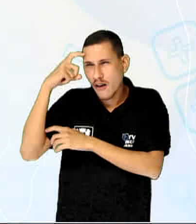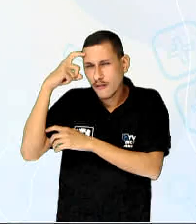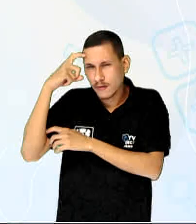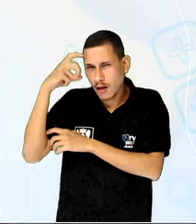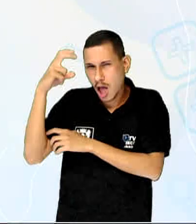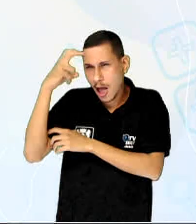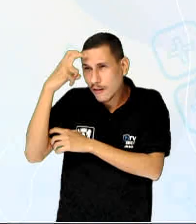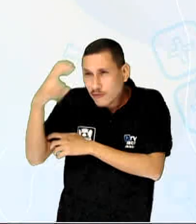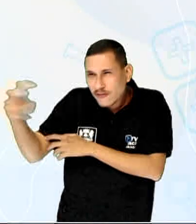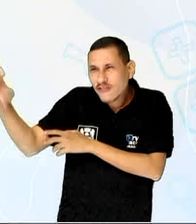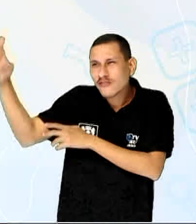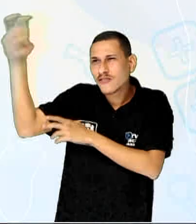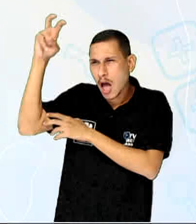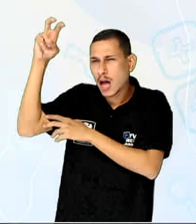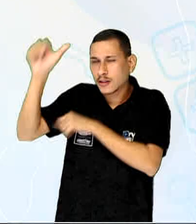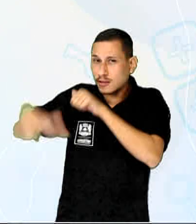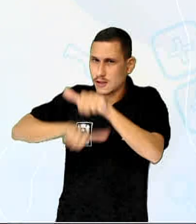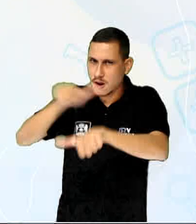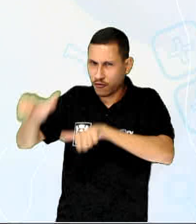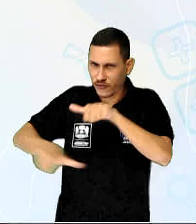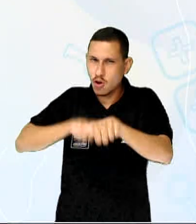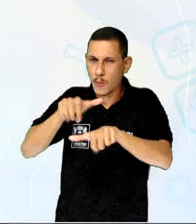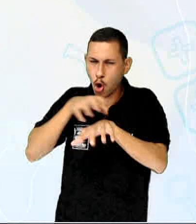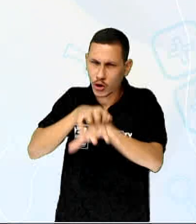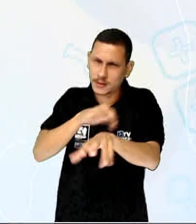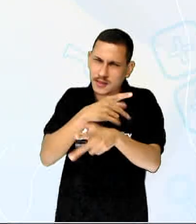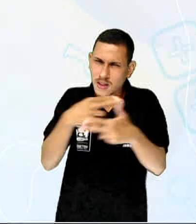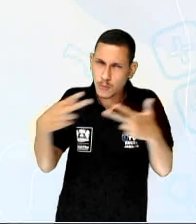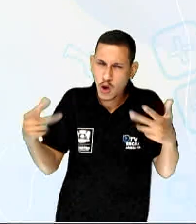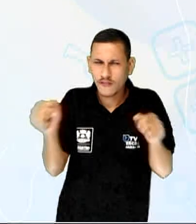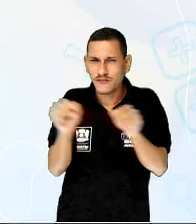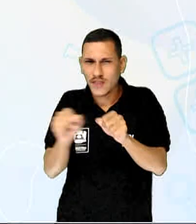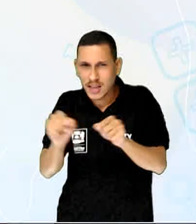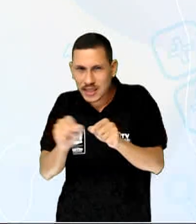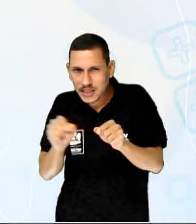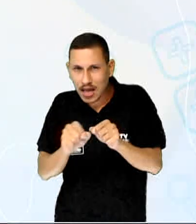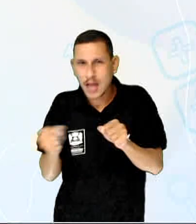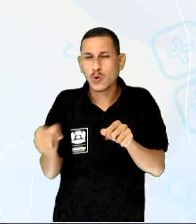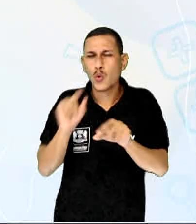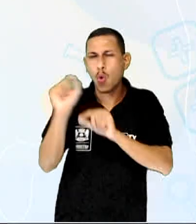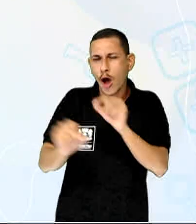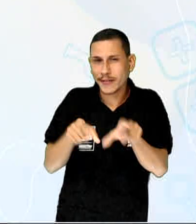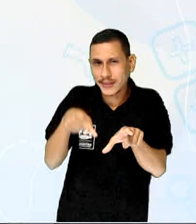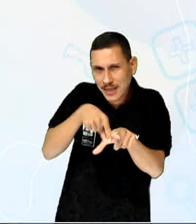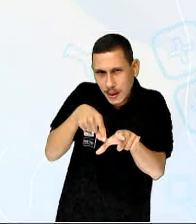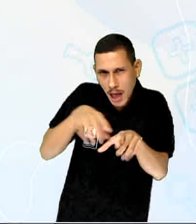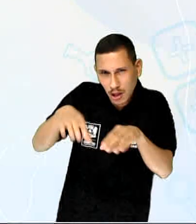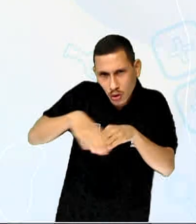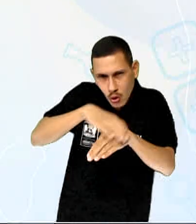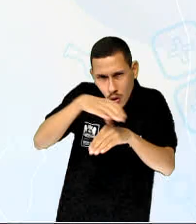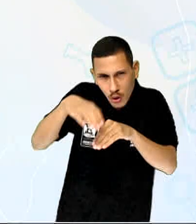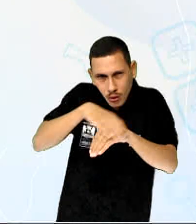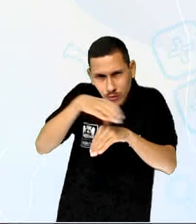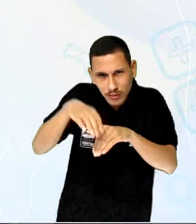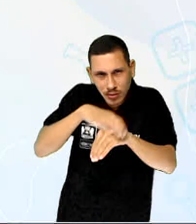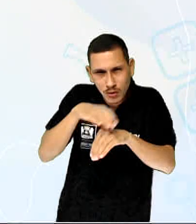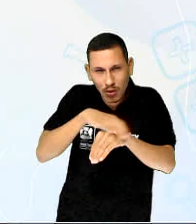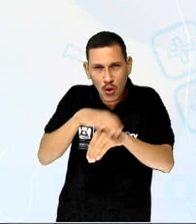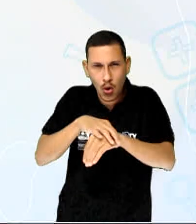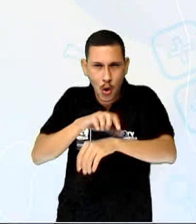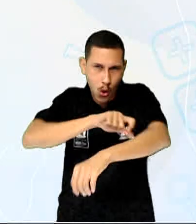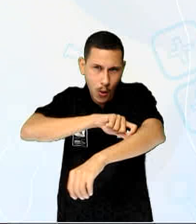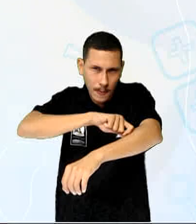melhorar o seu transporte anatômico, fabricando os primeiros pares de sapatos com couro de animais para se